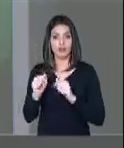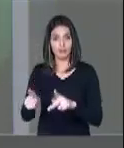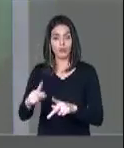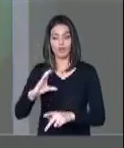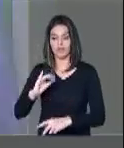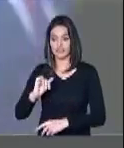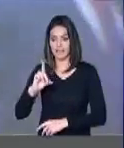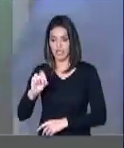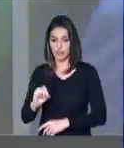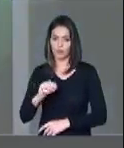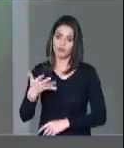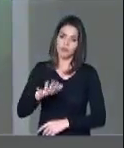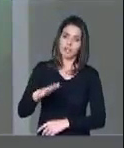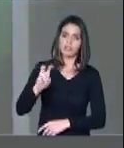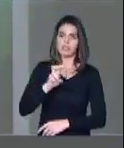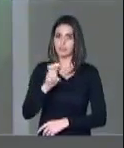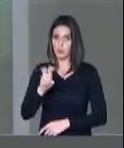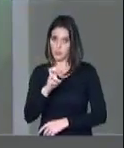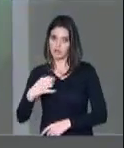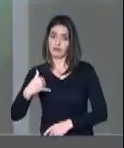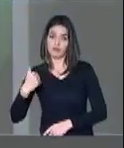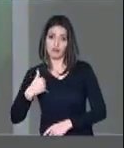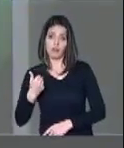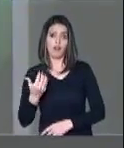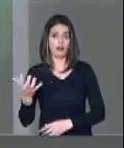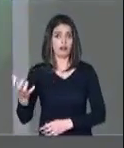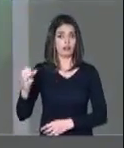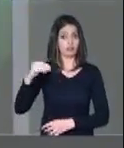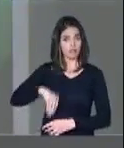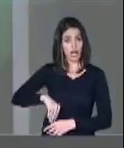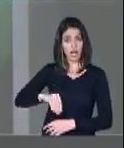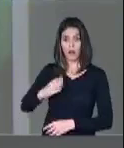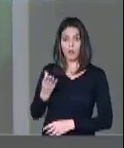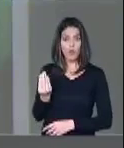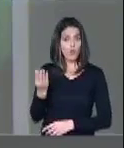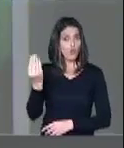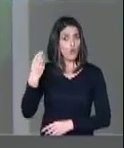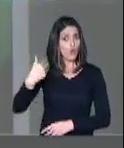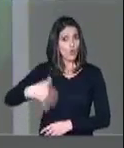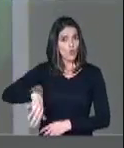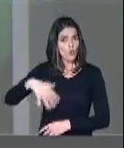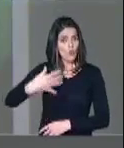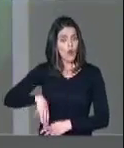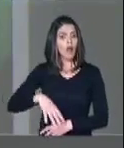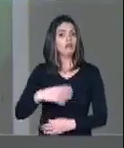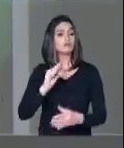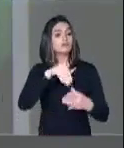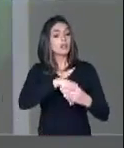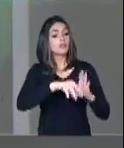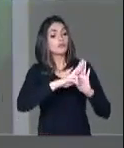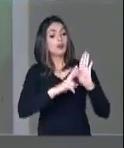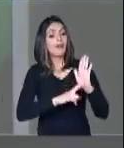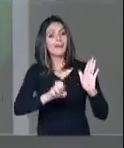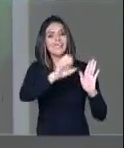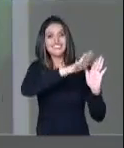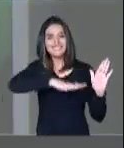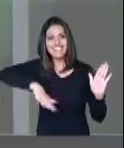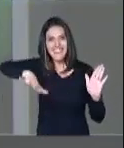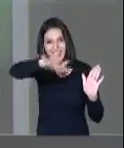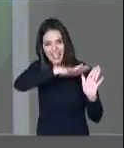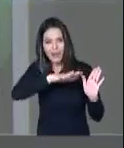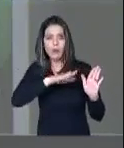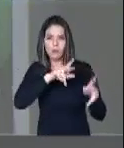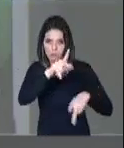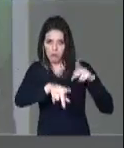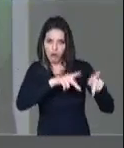cedo, com cerca de 55 anos, e recebem muito. Ou seja, dentro do regime geral, são as pessoas que estão,